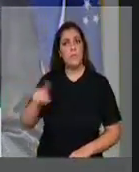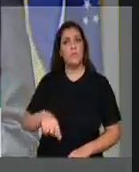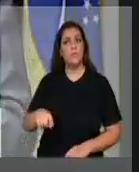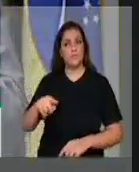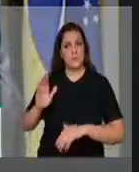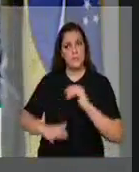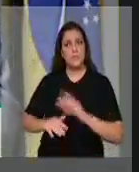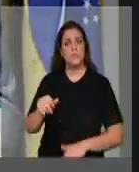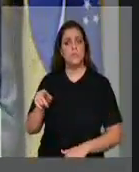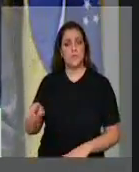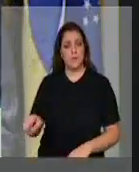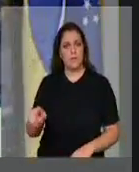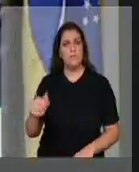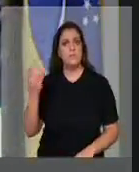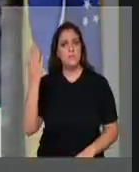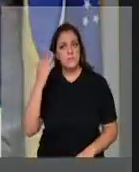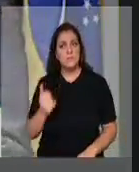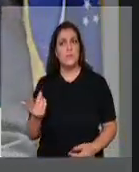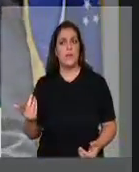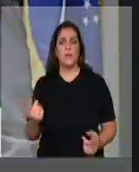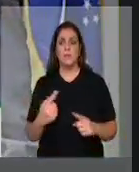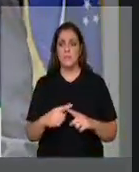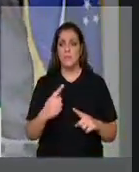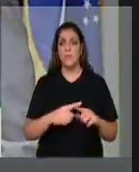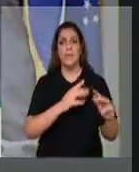das pessoas, que sabem...